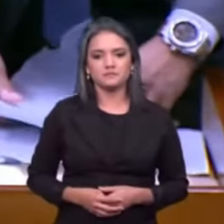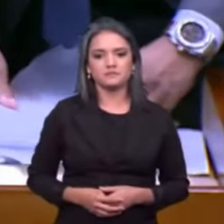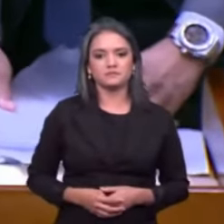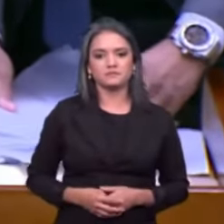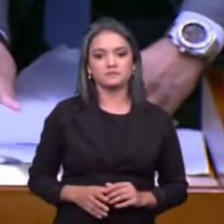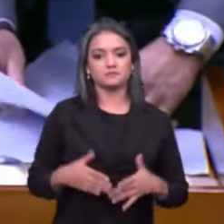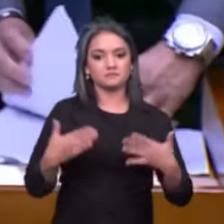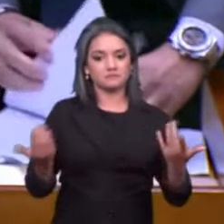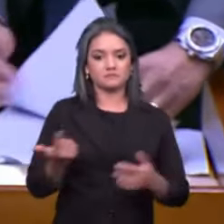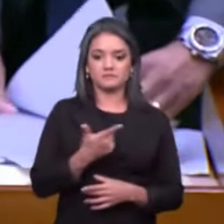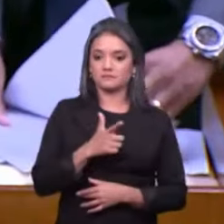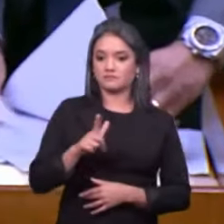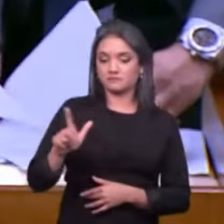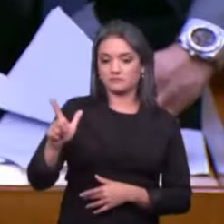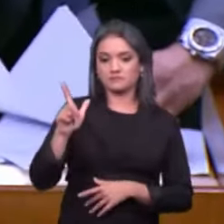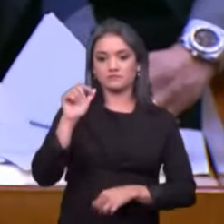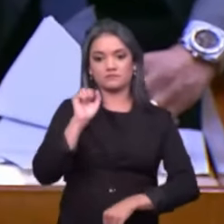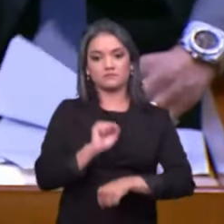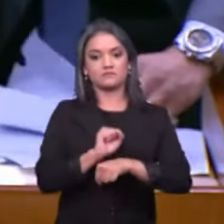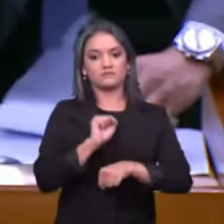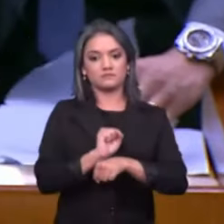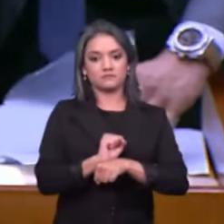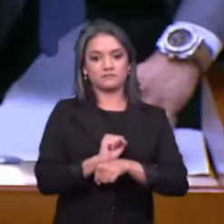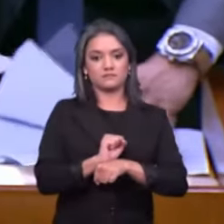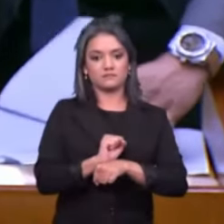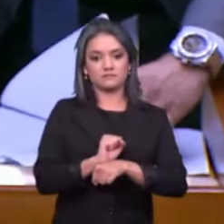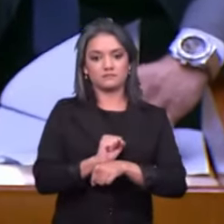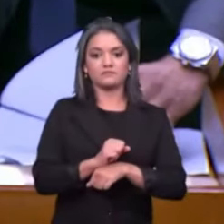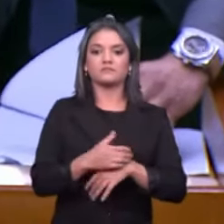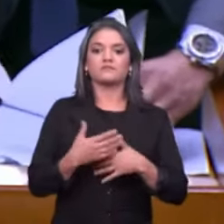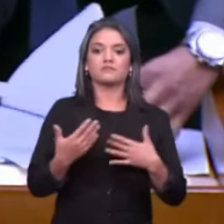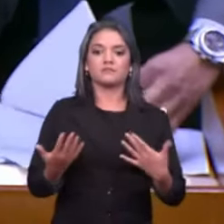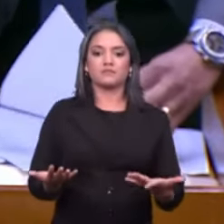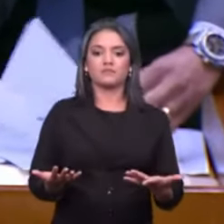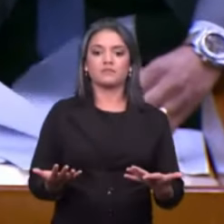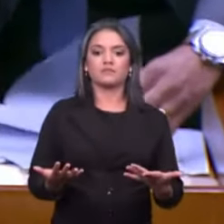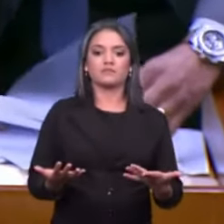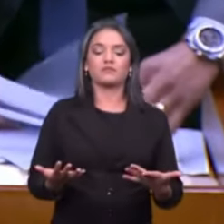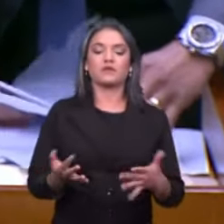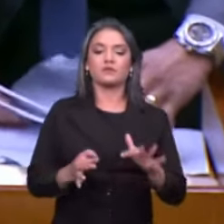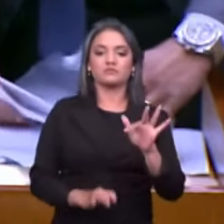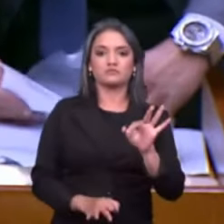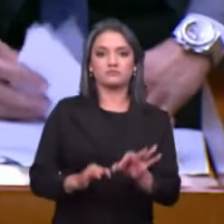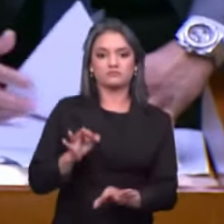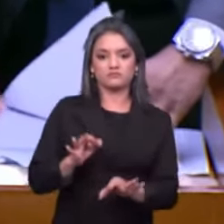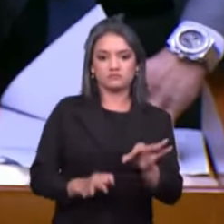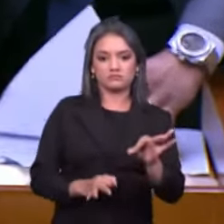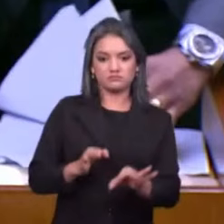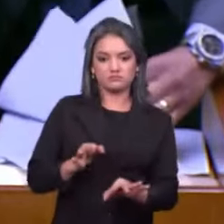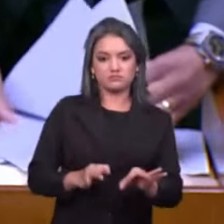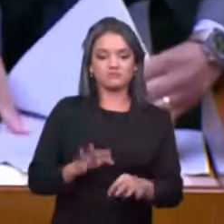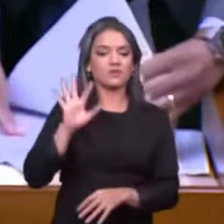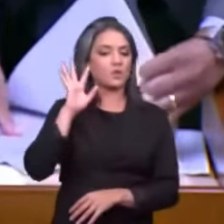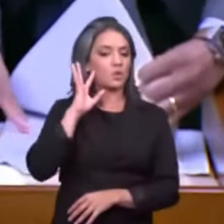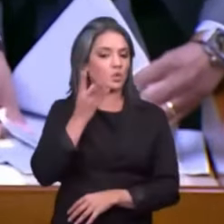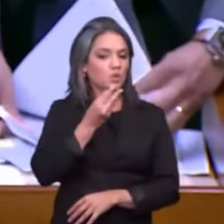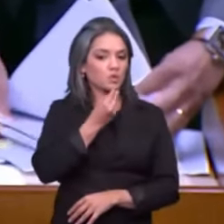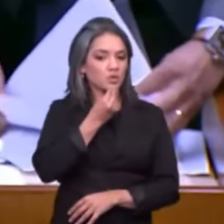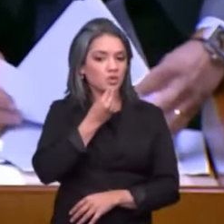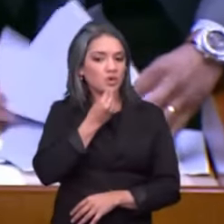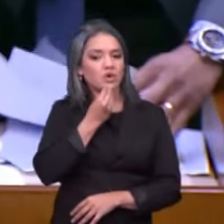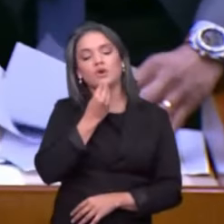aguardam os demais. Fica temporariamente suspenso esse julgamento. O ministro Toffoli irá devolver os